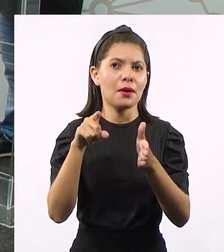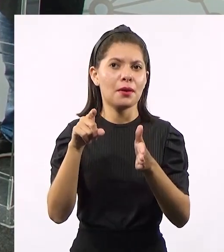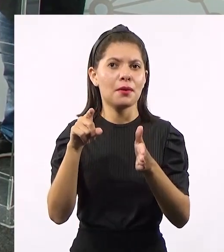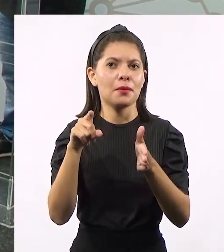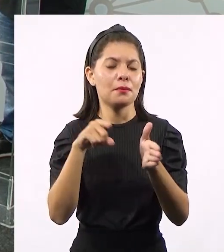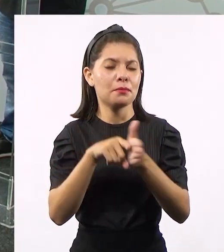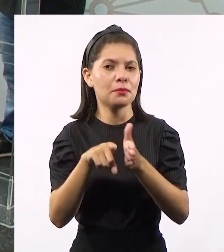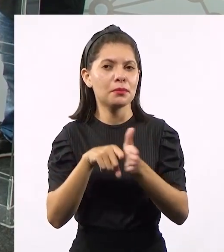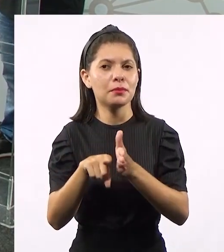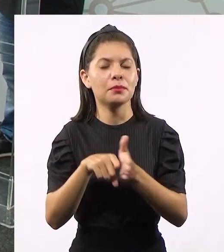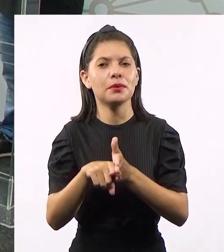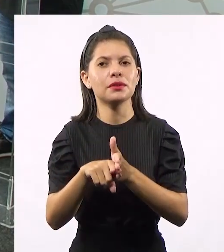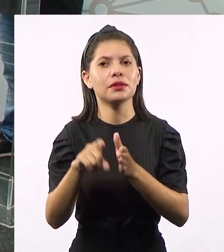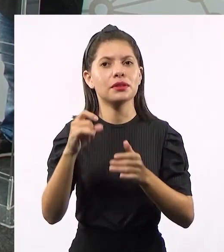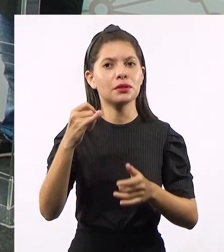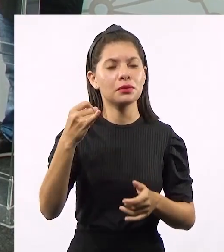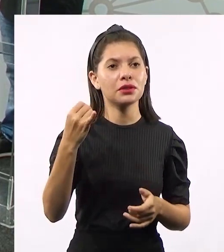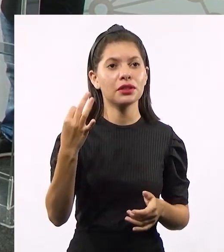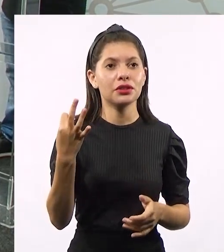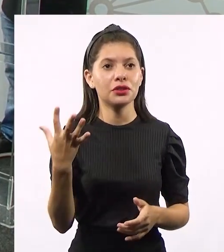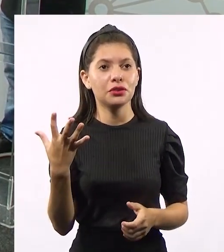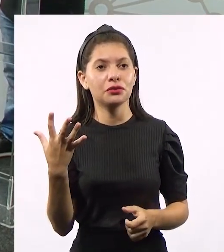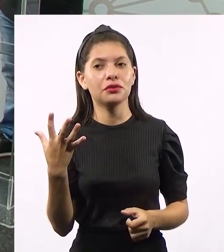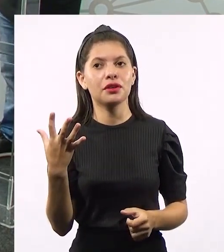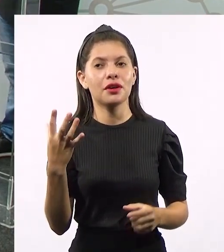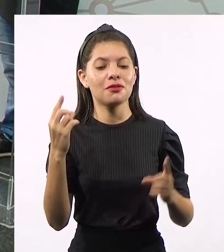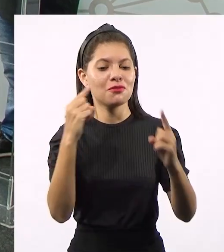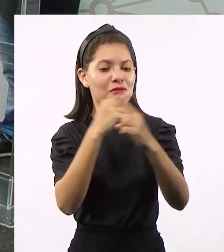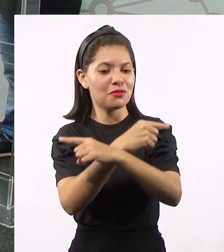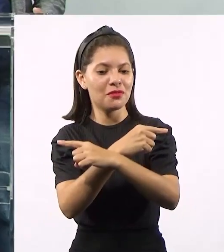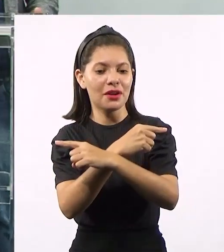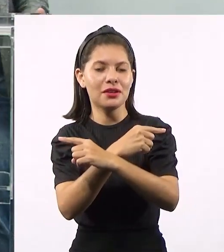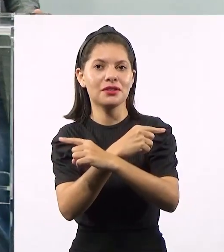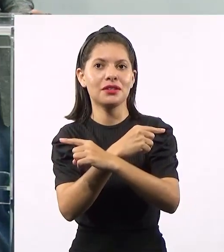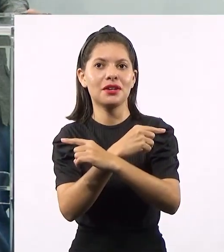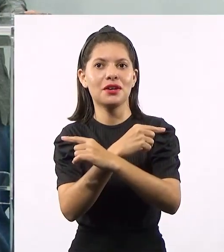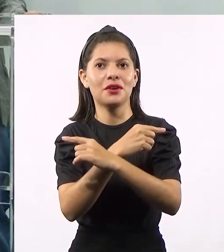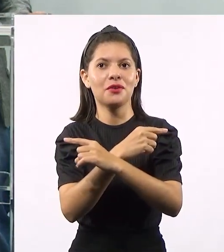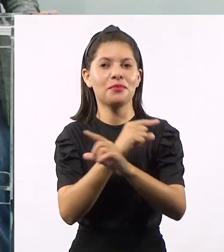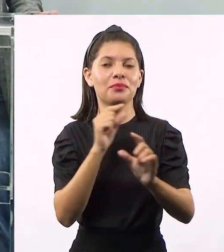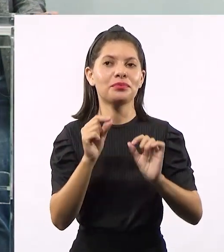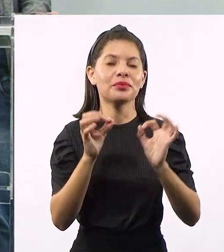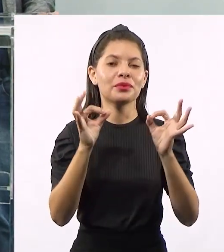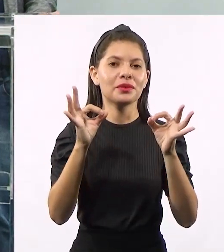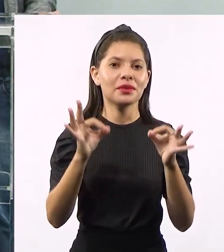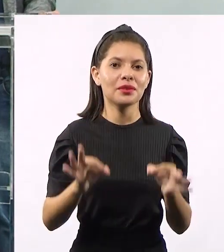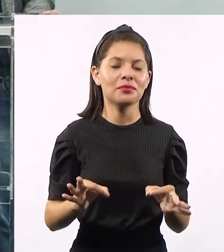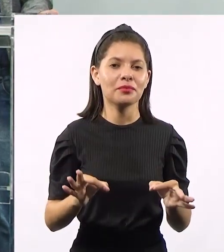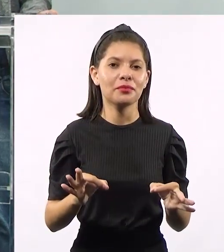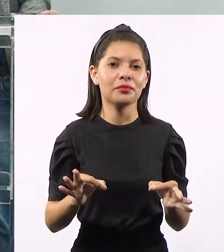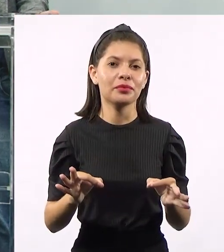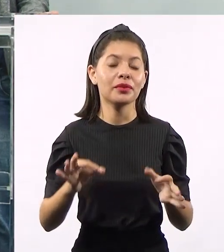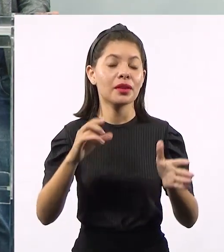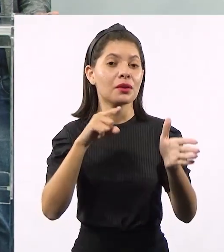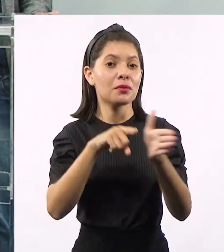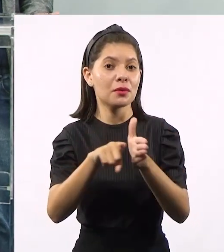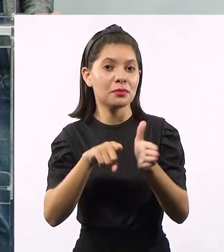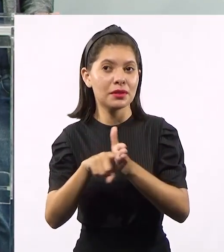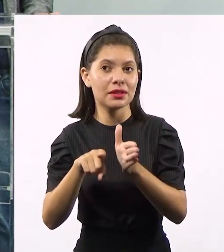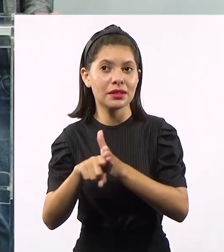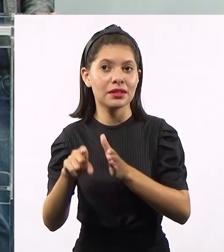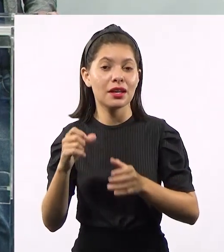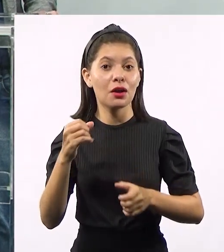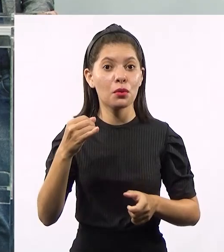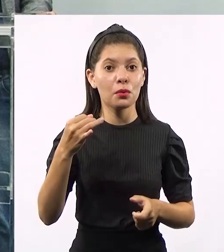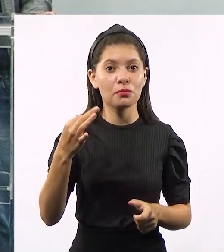quantitativa. Ou o inverso, agora eu me enrolei. Exatamente. Uma pesquisa quantitativa que envolve dados